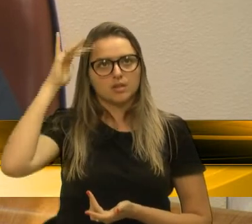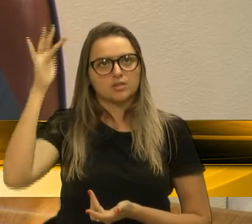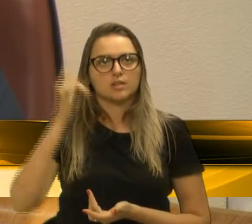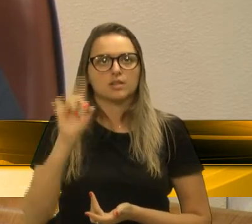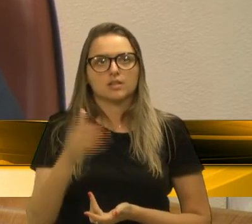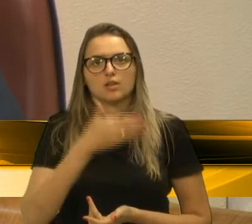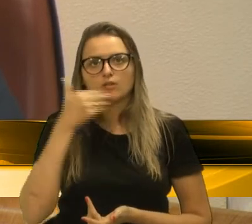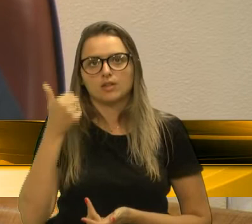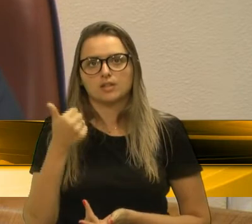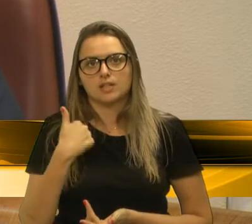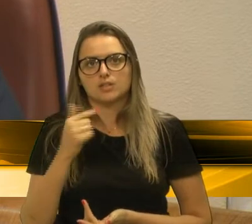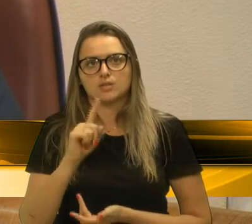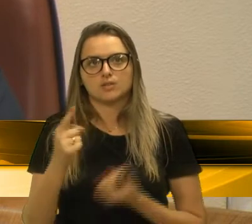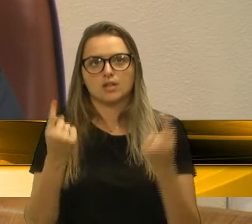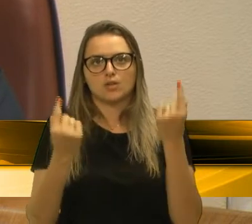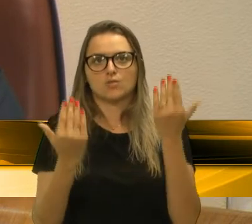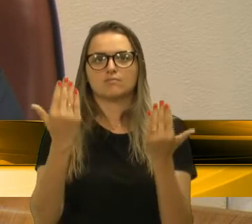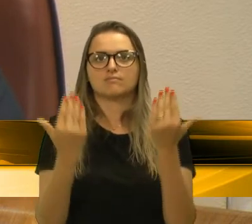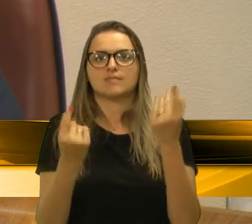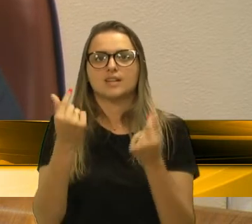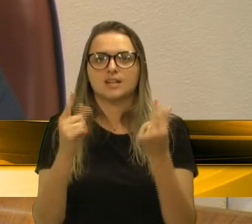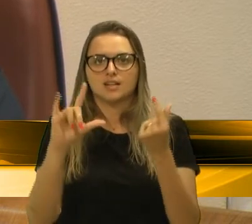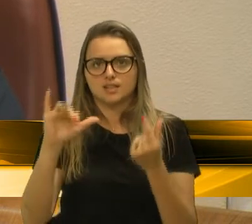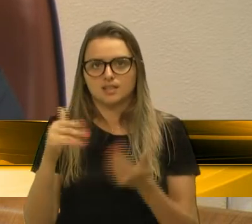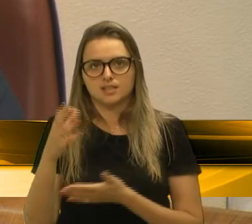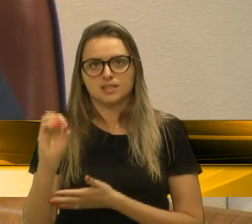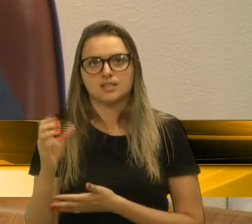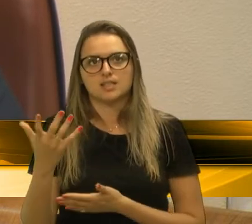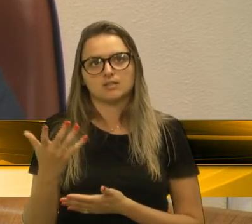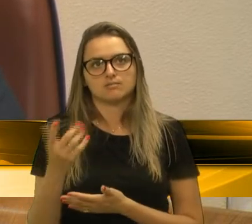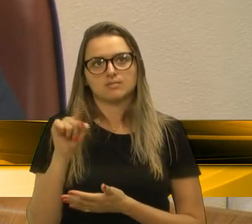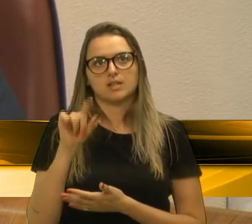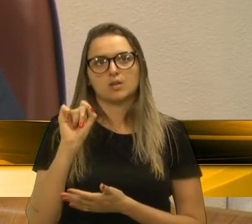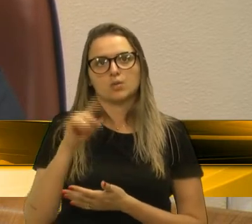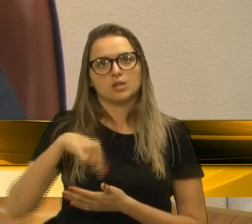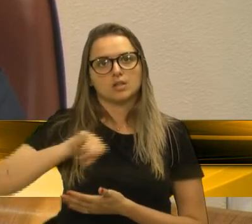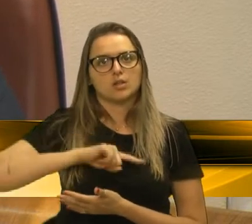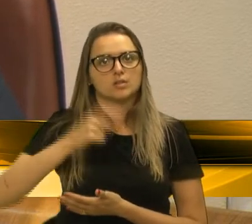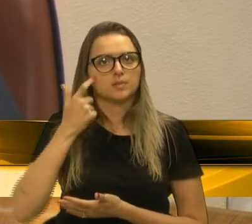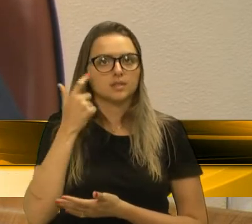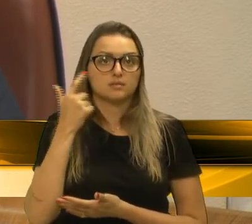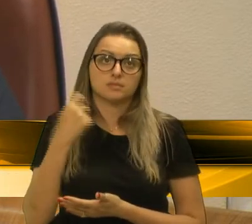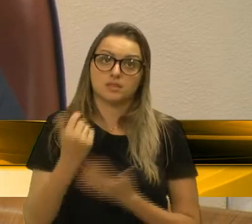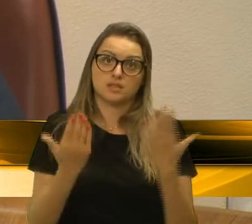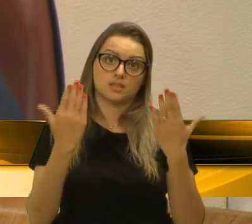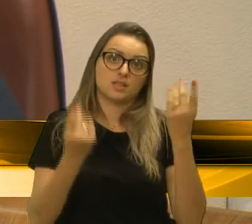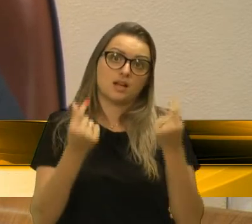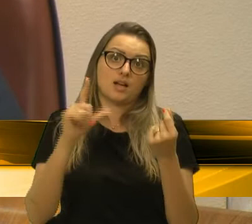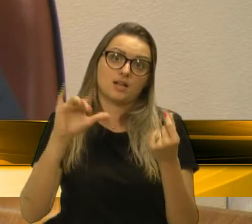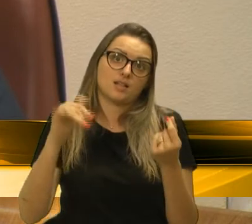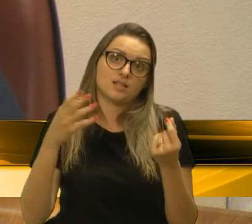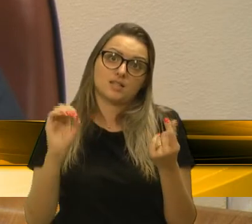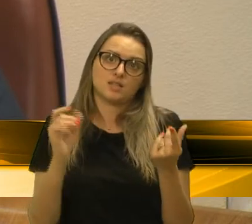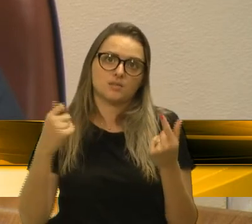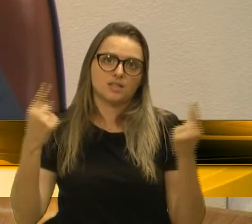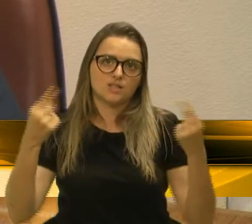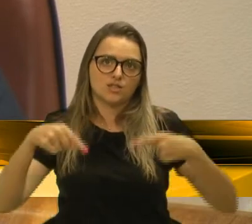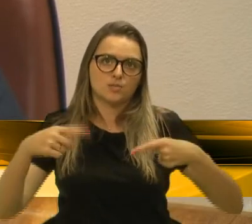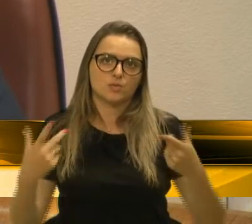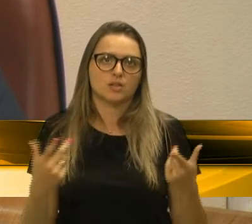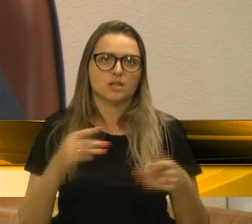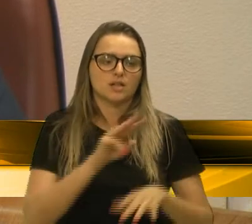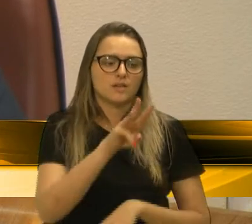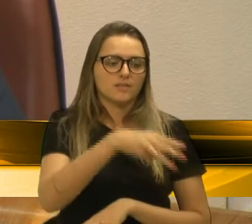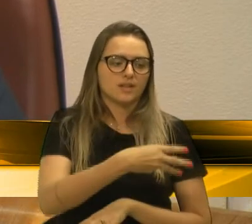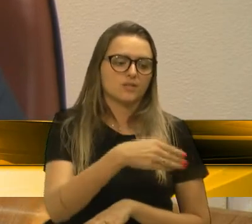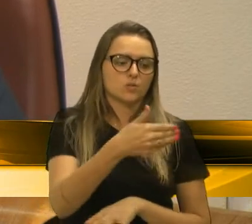não vou abrir a concorrência. Né? Essa é uma premissa que a gente usa. Bom, será que vai valer a pena ou não? Eu preciso dizer que a Visat, quando